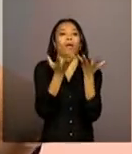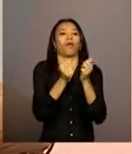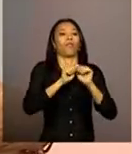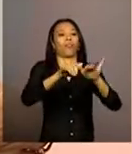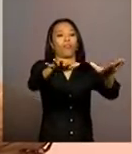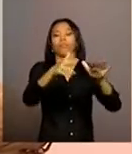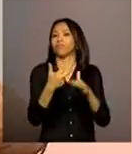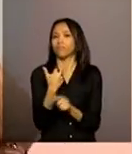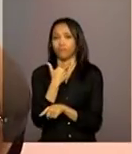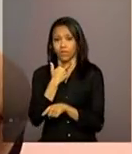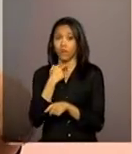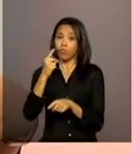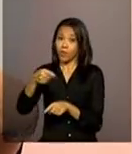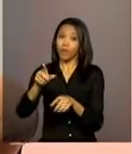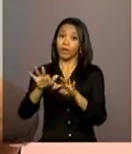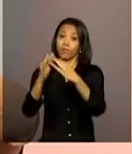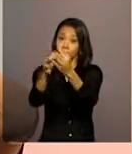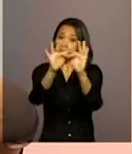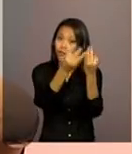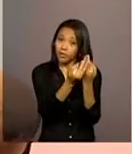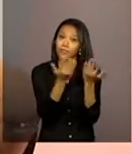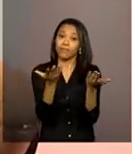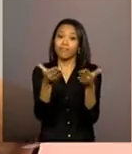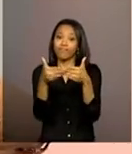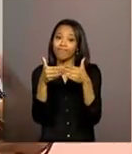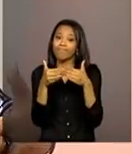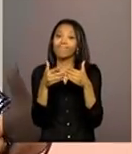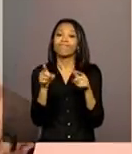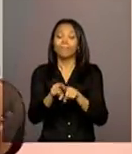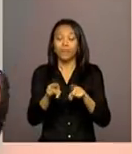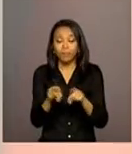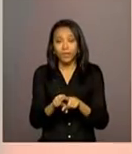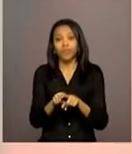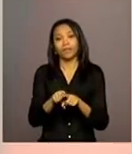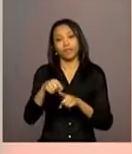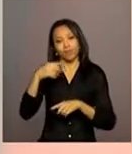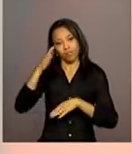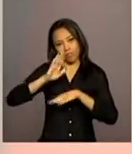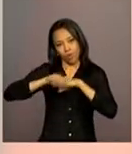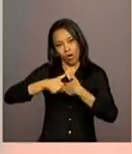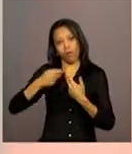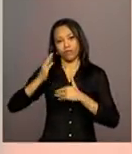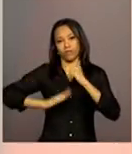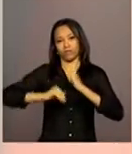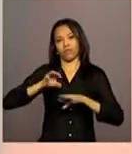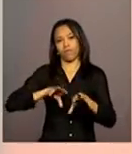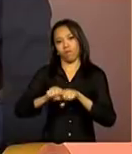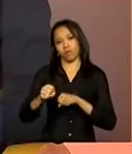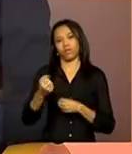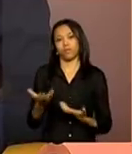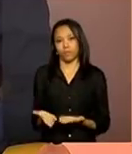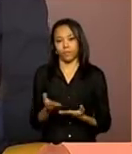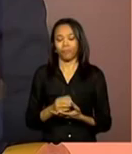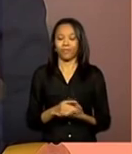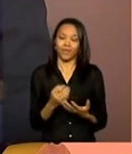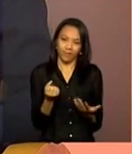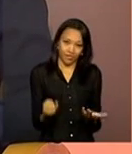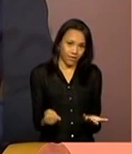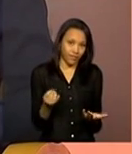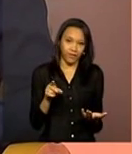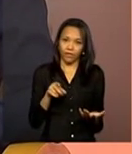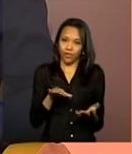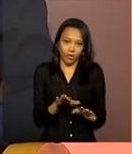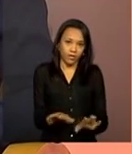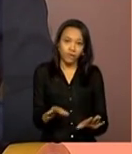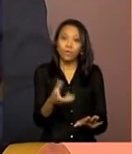com famílias exige e a próprias formações profissionais exige uhum É porque também senão não existe